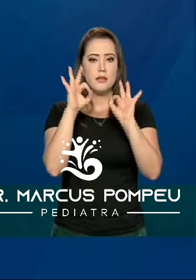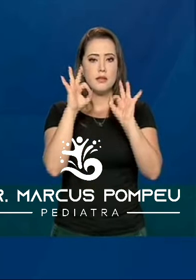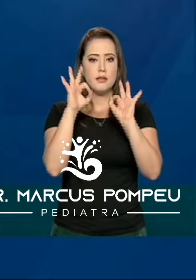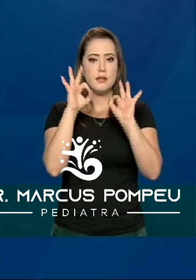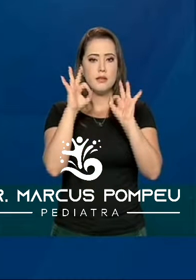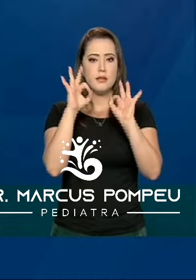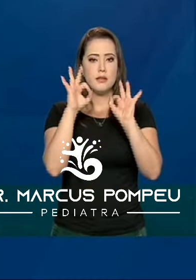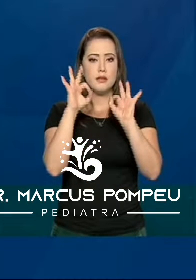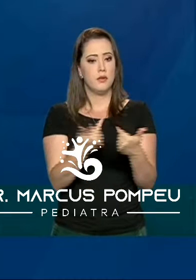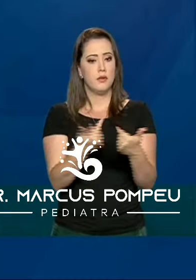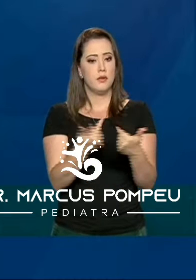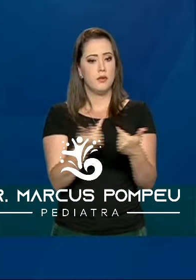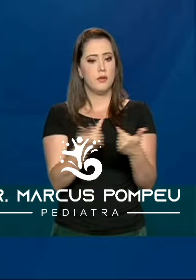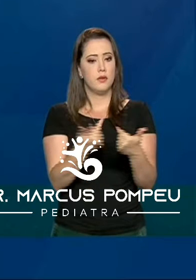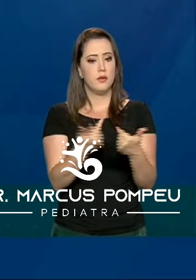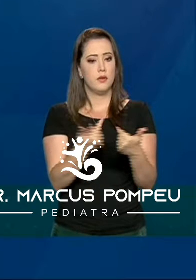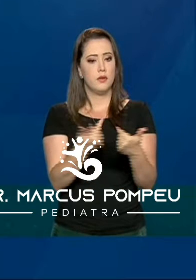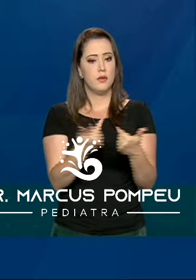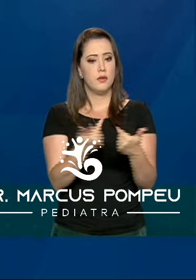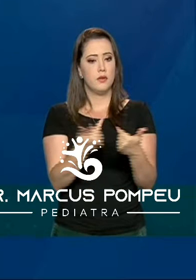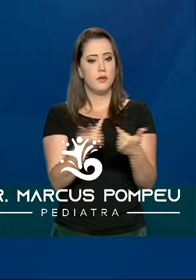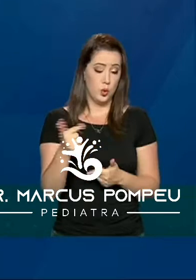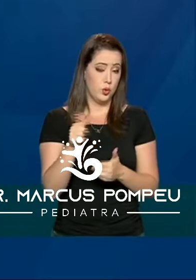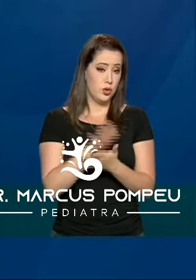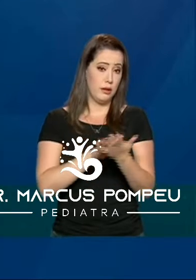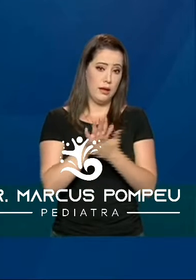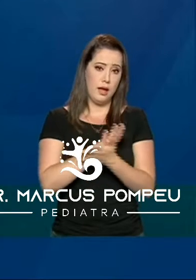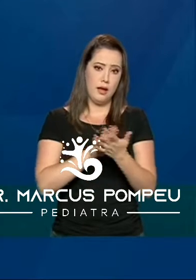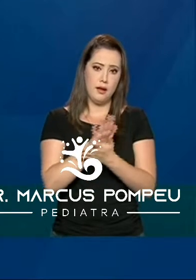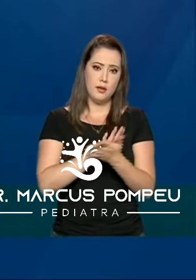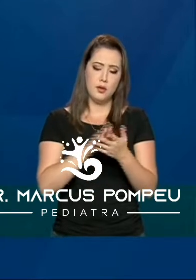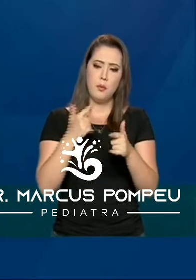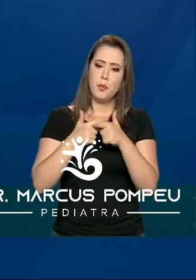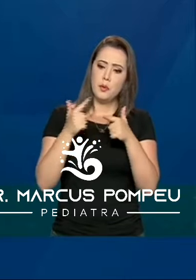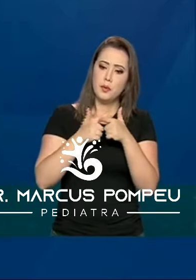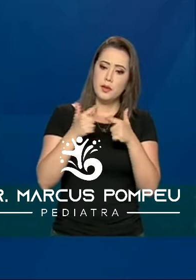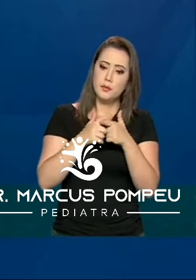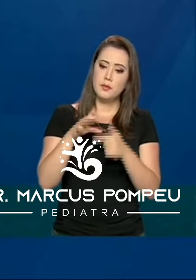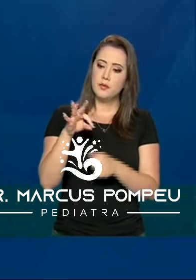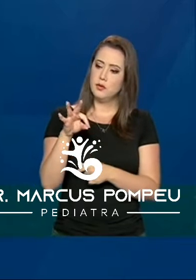está falando da Comirnaty aqui hoje? Não tinha nenhuma evidência sobre genotoxicidade,